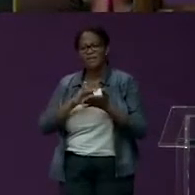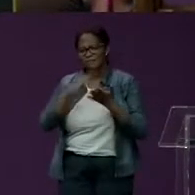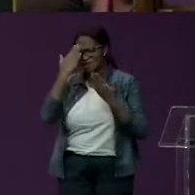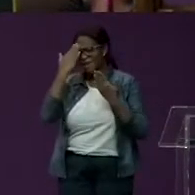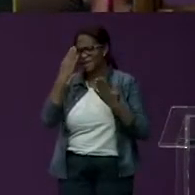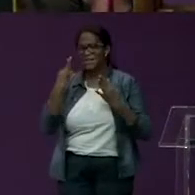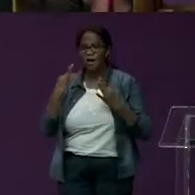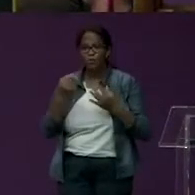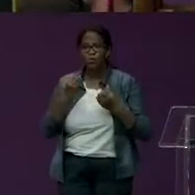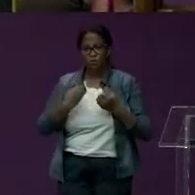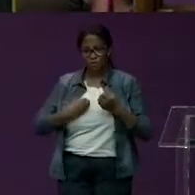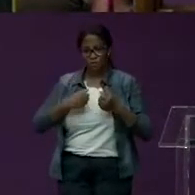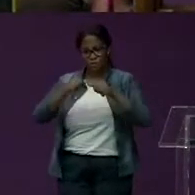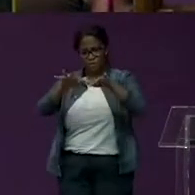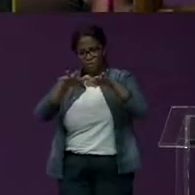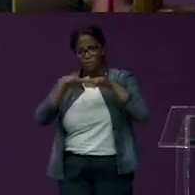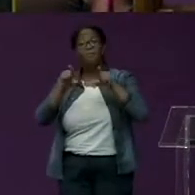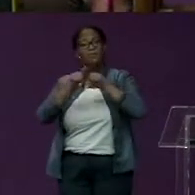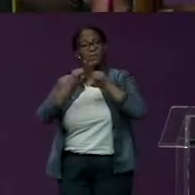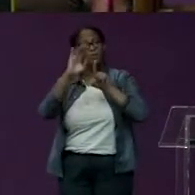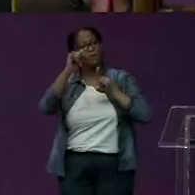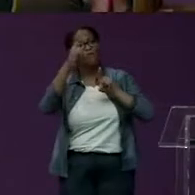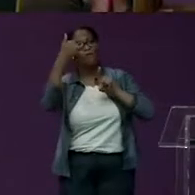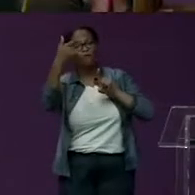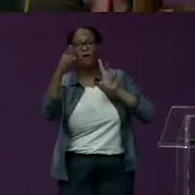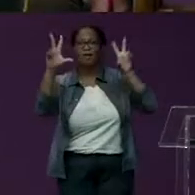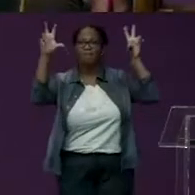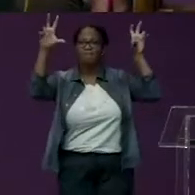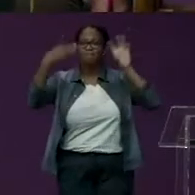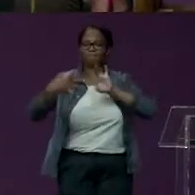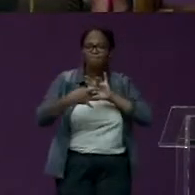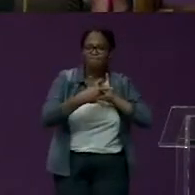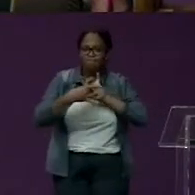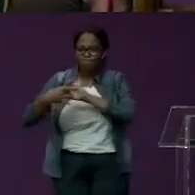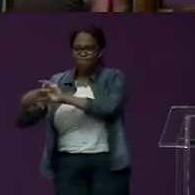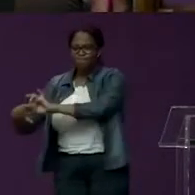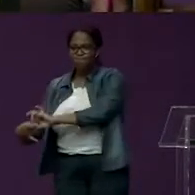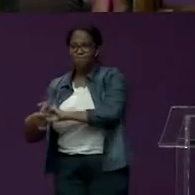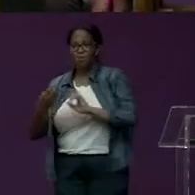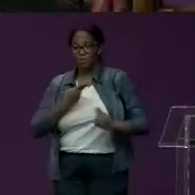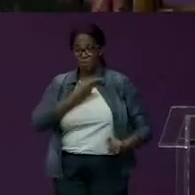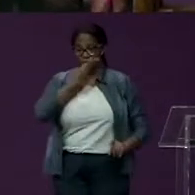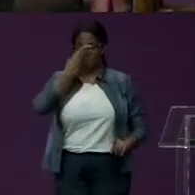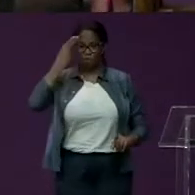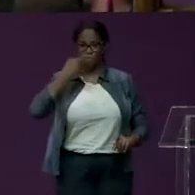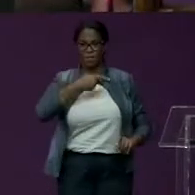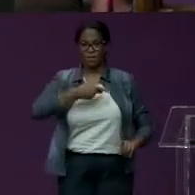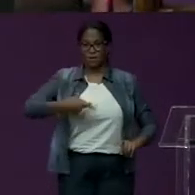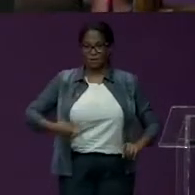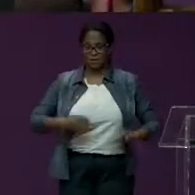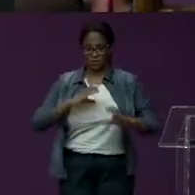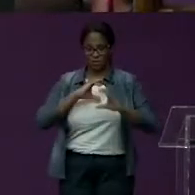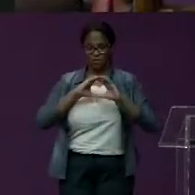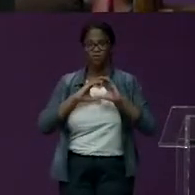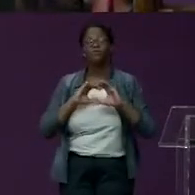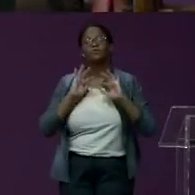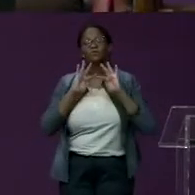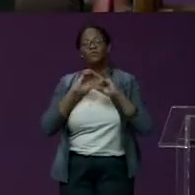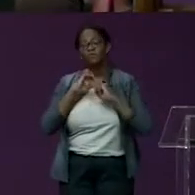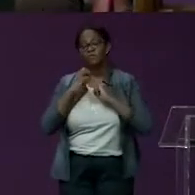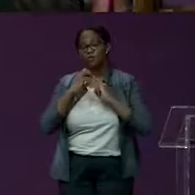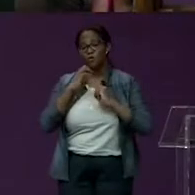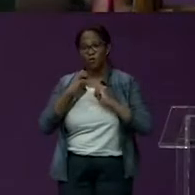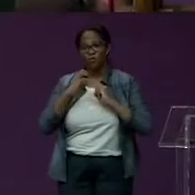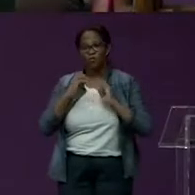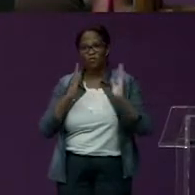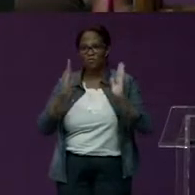só quem está aqui, mas essa corrente. Quer dizer, eu acho que a nomeação para a presidência da Fiocruz numa conjuntura tão difícil,